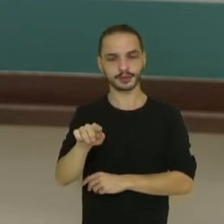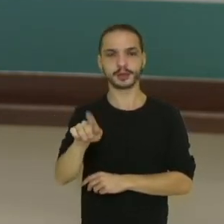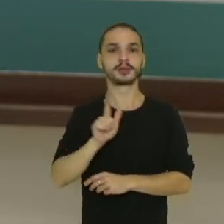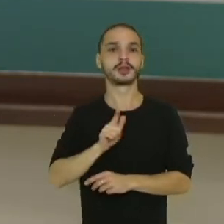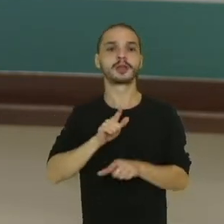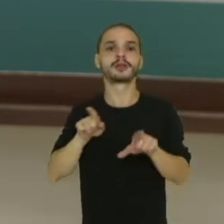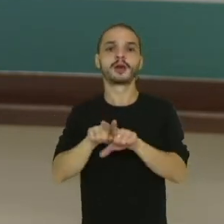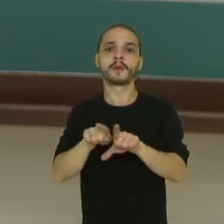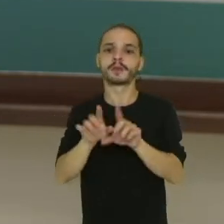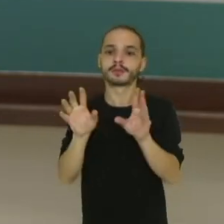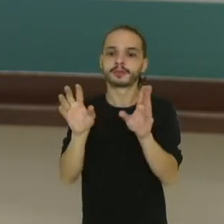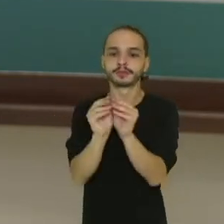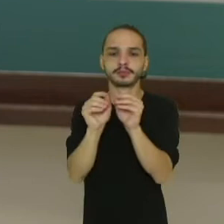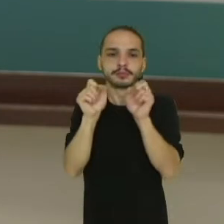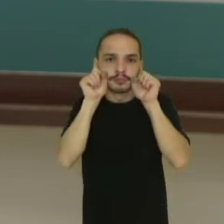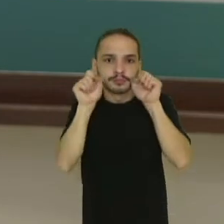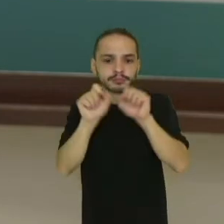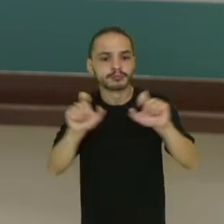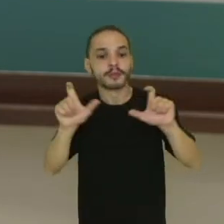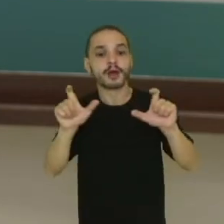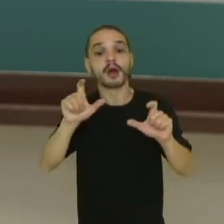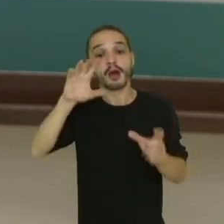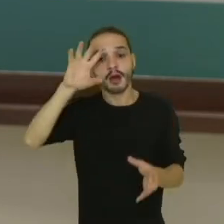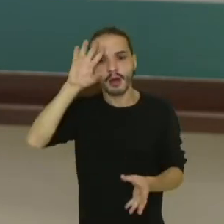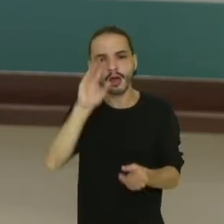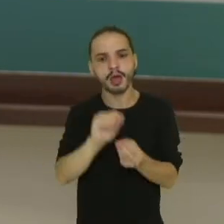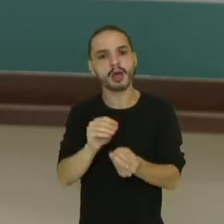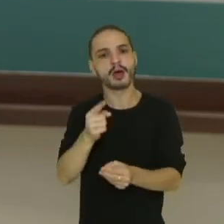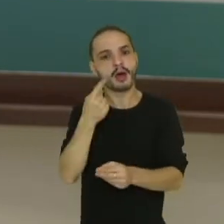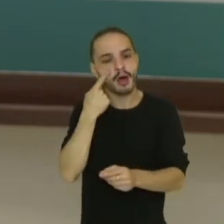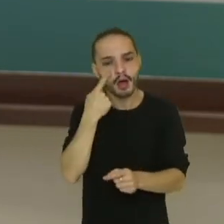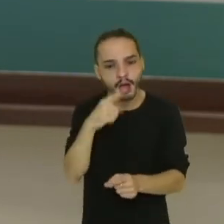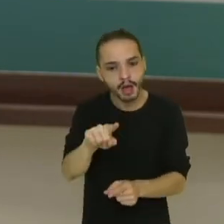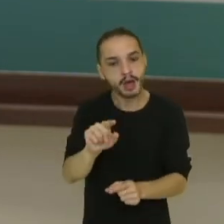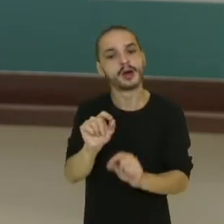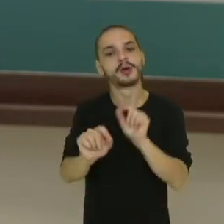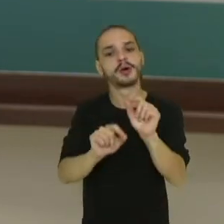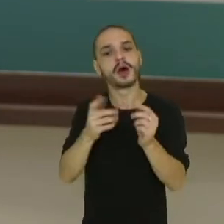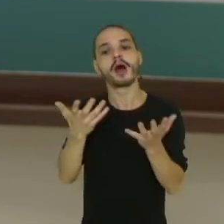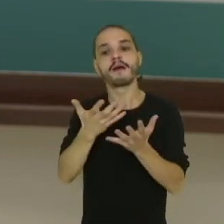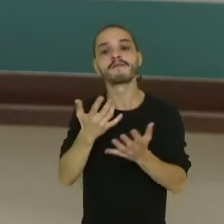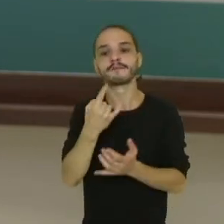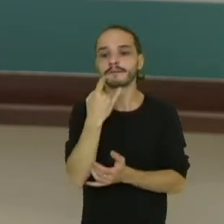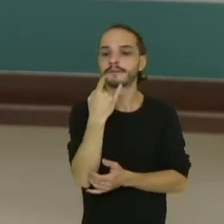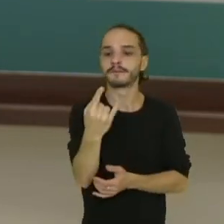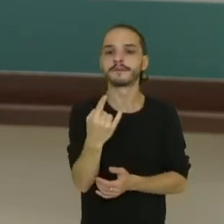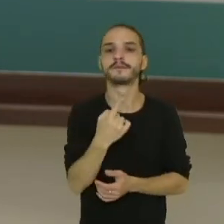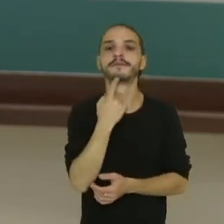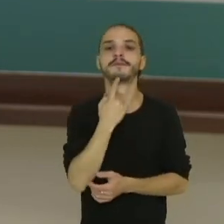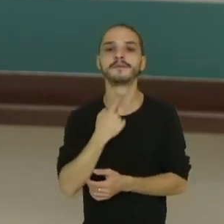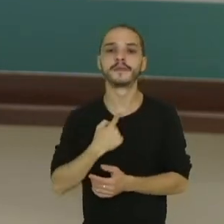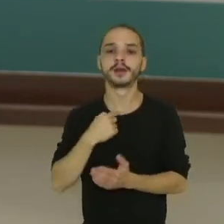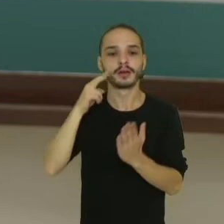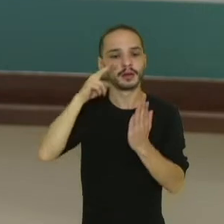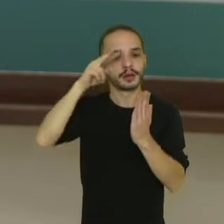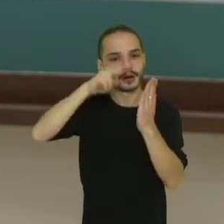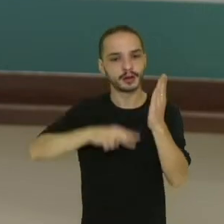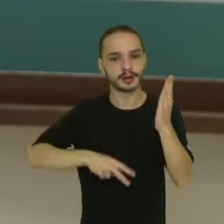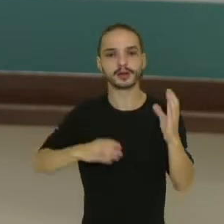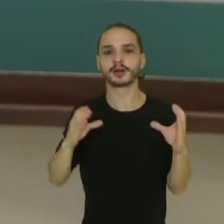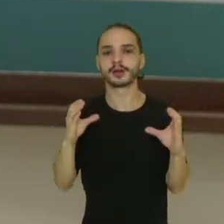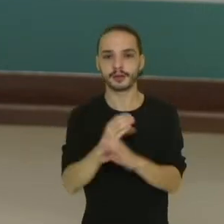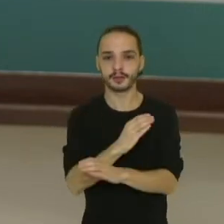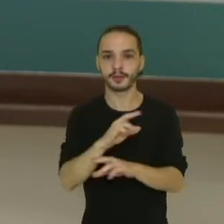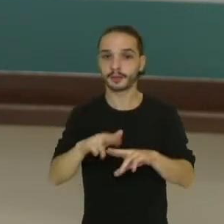síntese bem atrativa para o leitor ser persuadido a fazer a leitura da reportagem na íntegra. Então, as palavras selecionadas